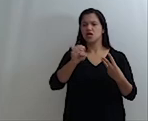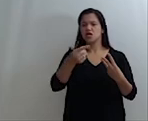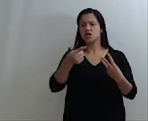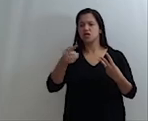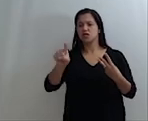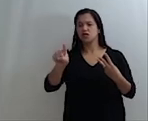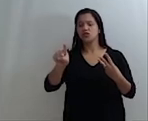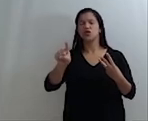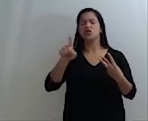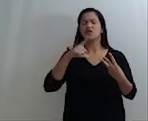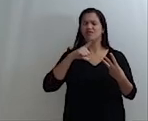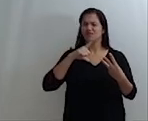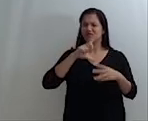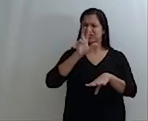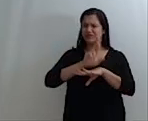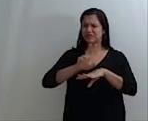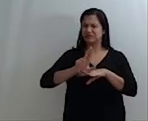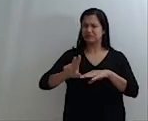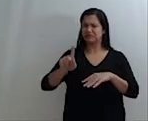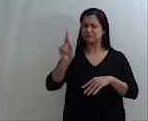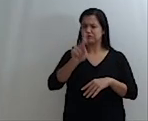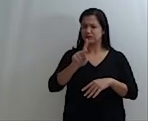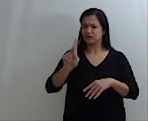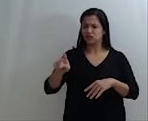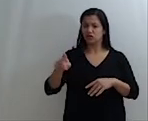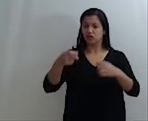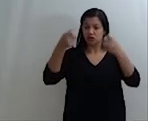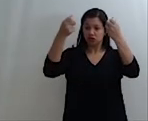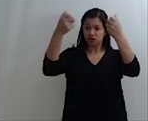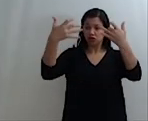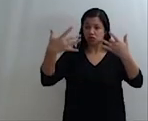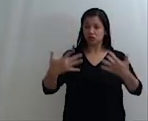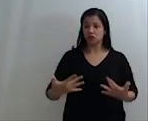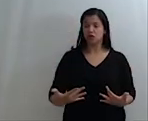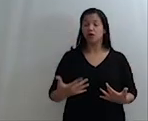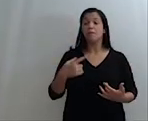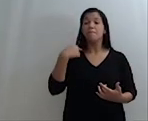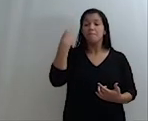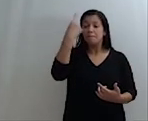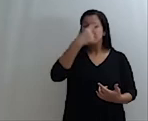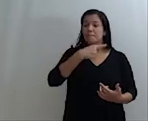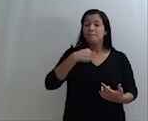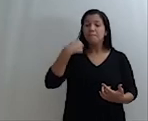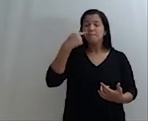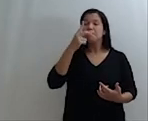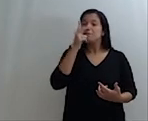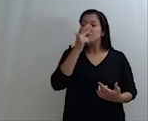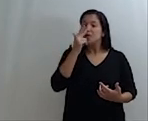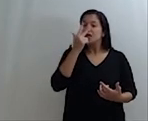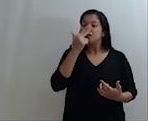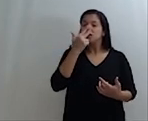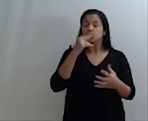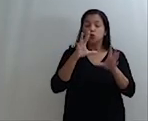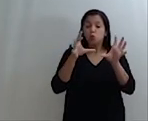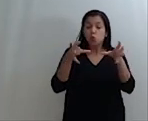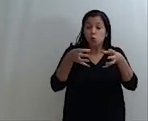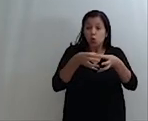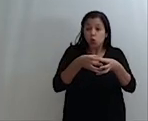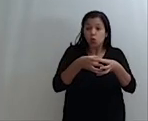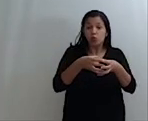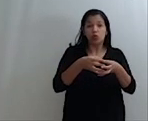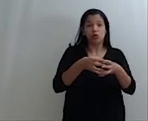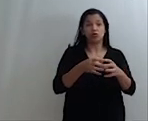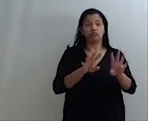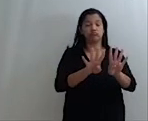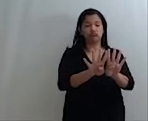esse sempre que possível é com relação à similitude entre as pessoas que irão compor o grupo